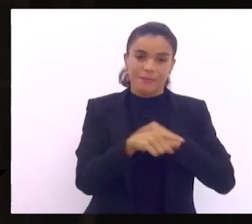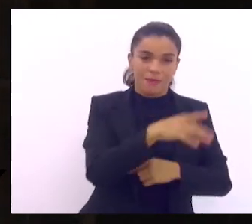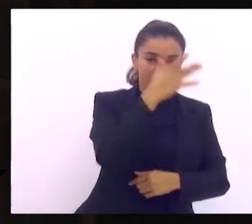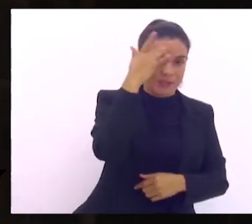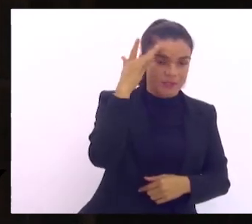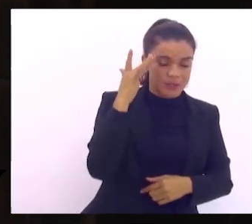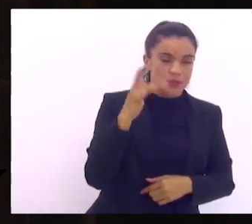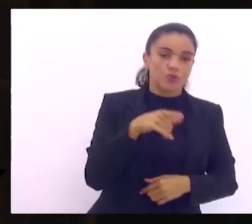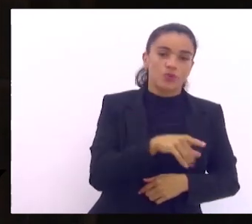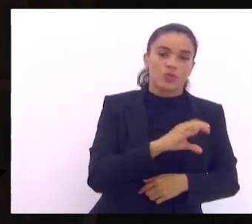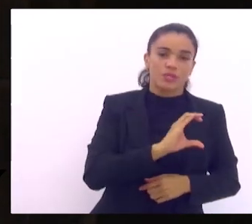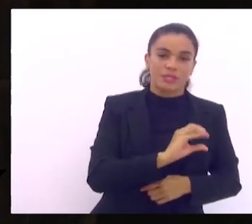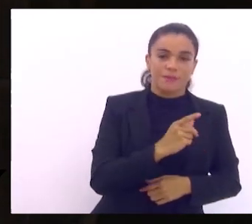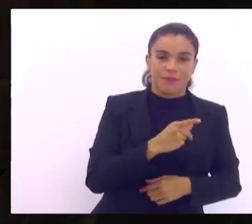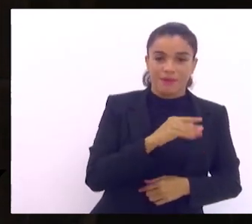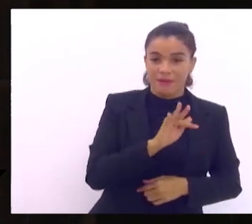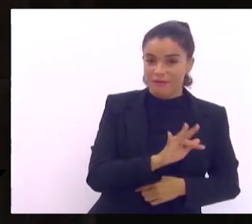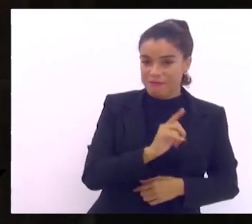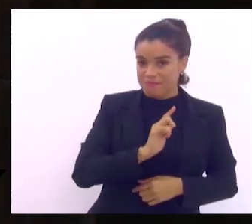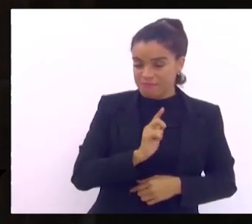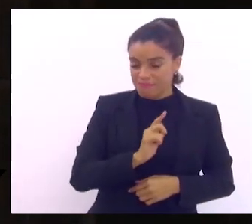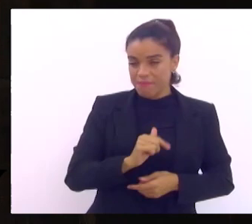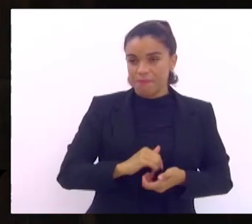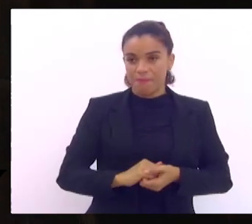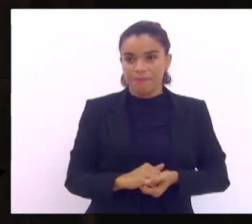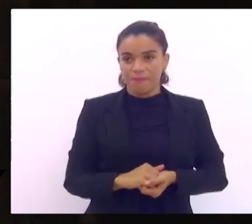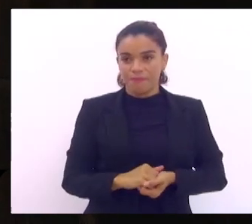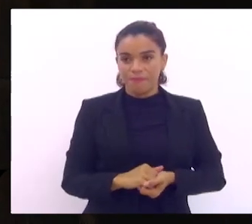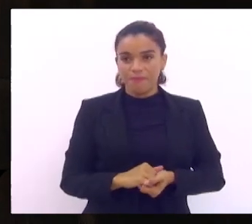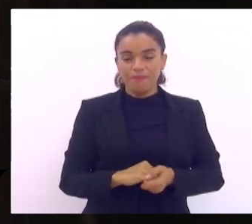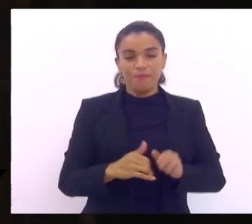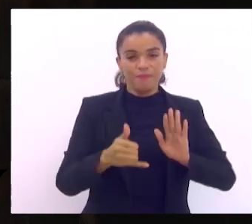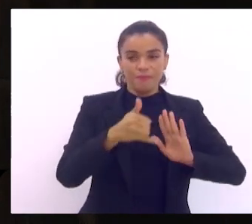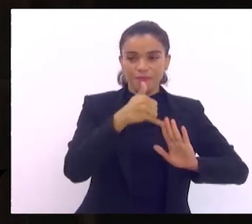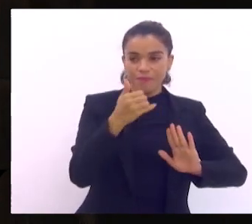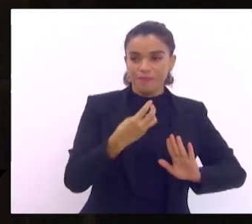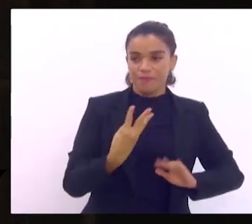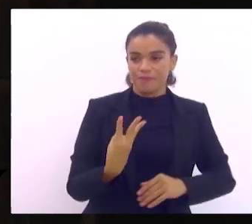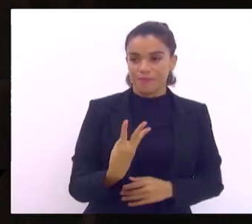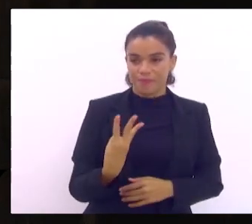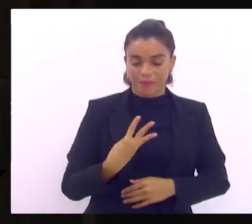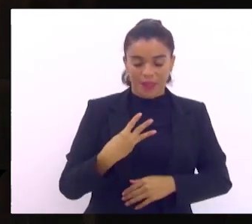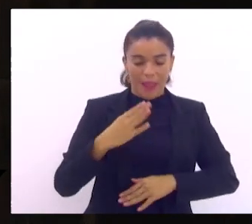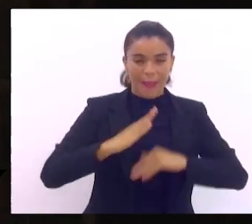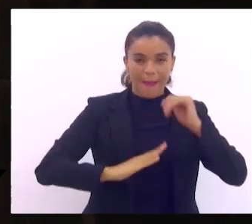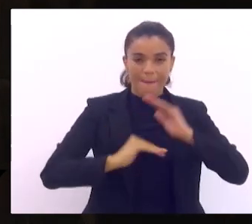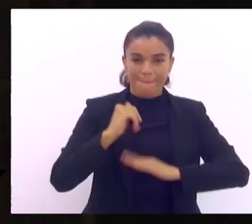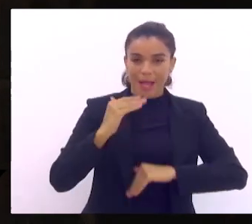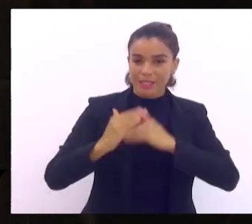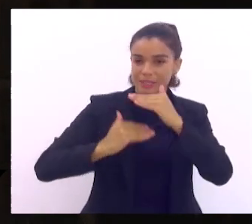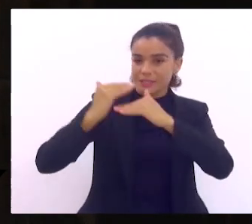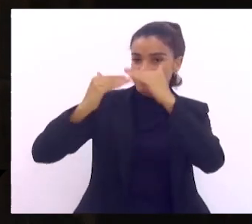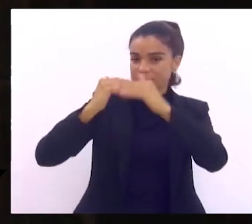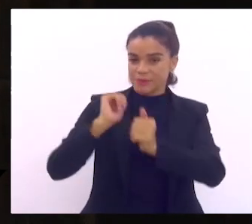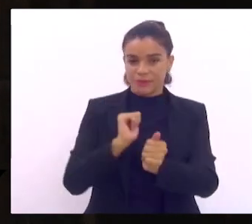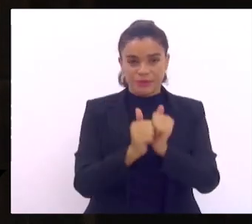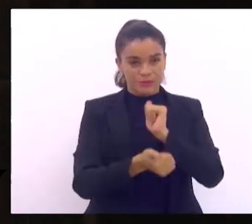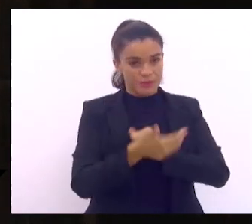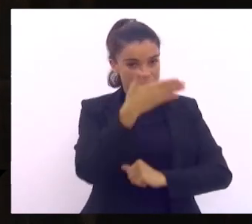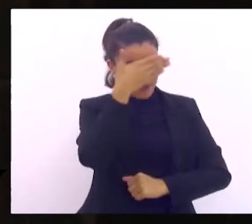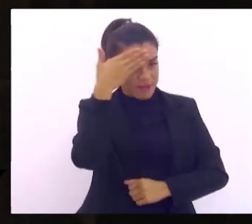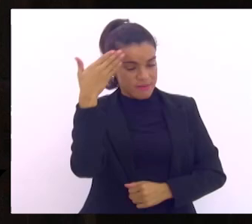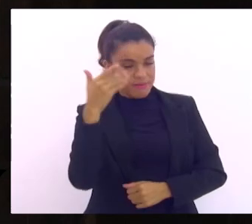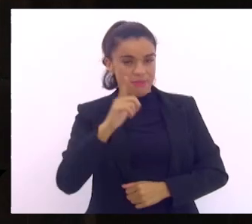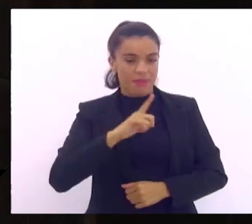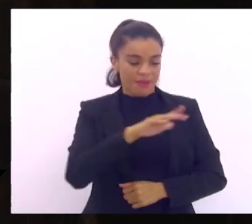seguintes princípios e objetivos. Inciso 3. A prática e desenvolvimento do esporte e do lazer